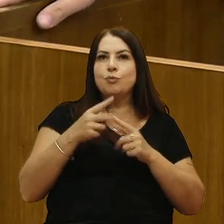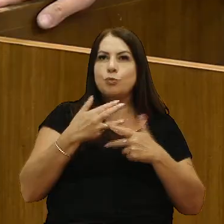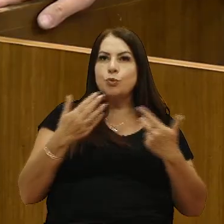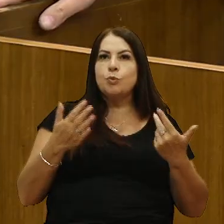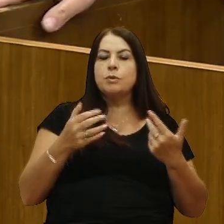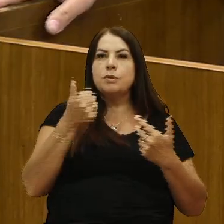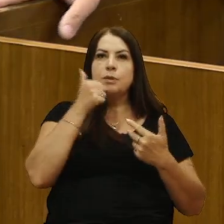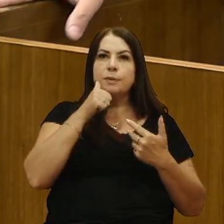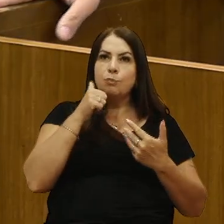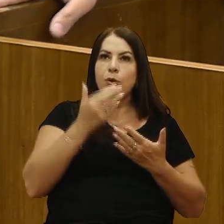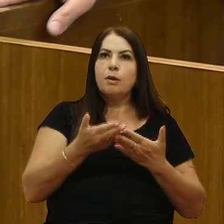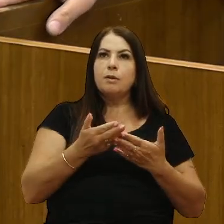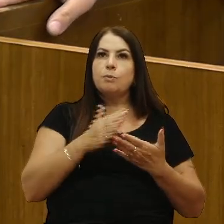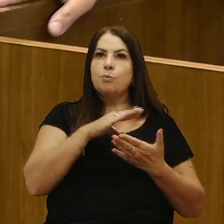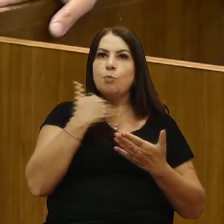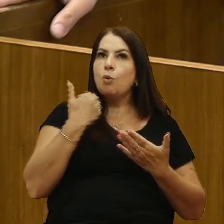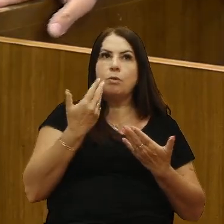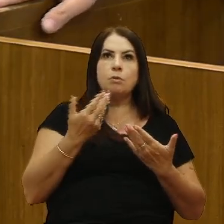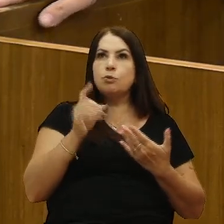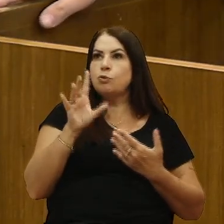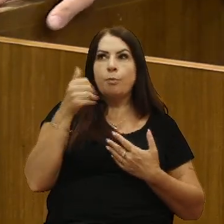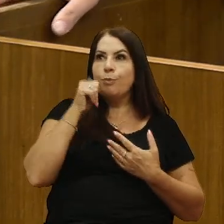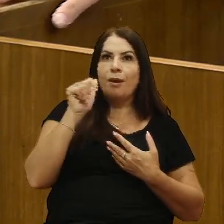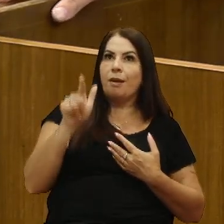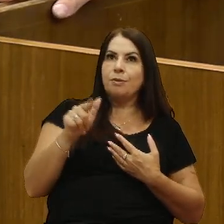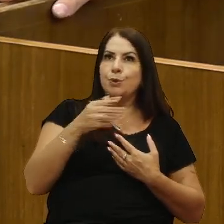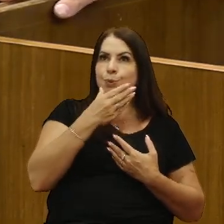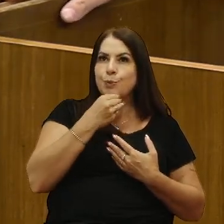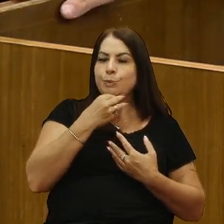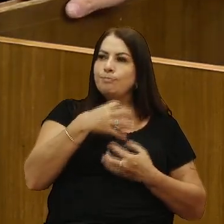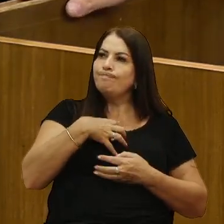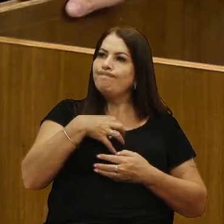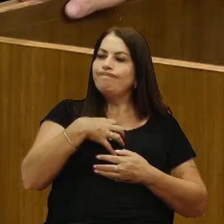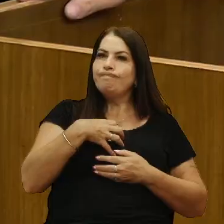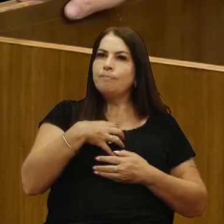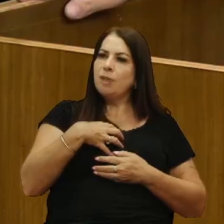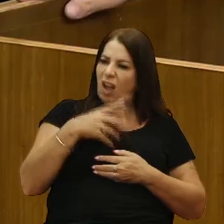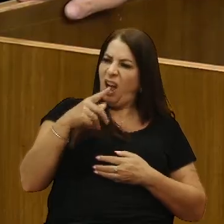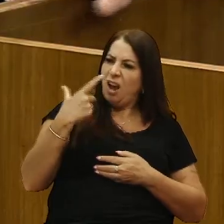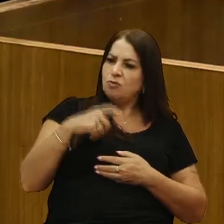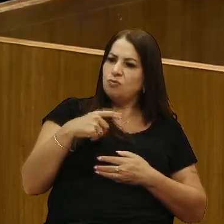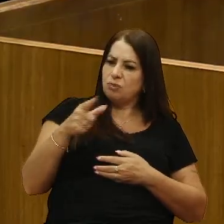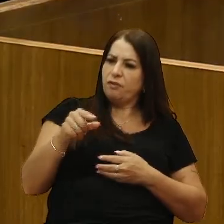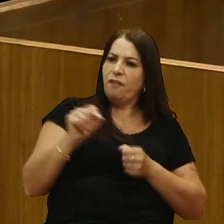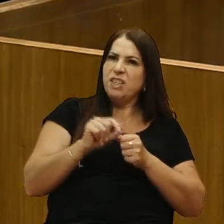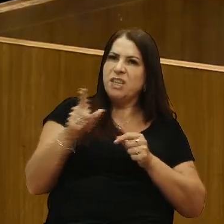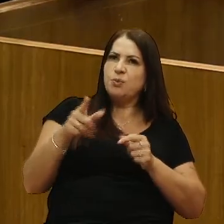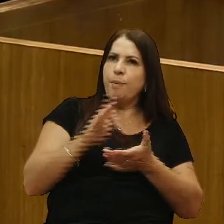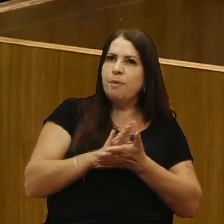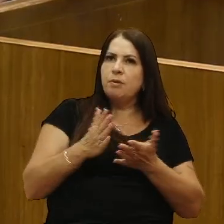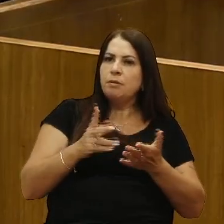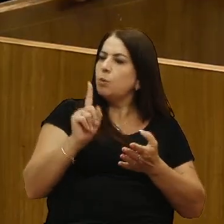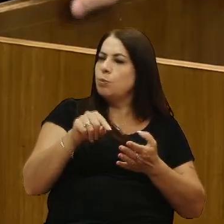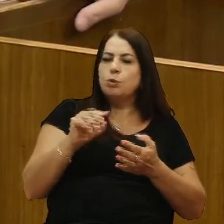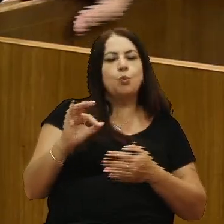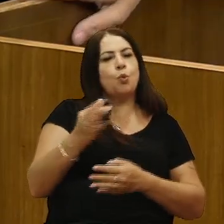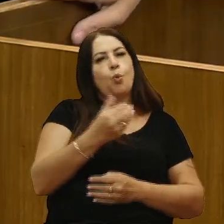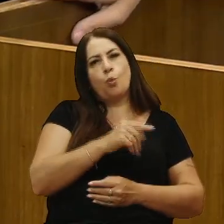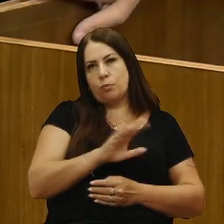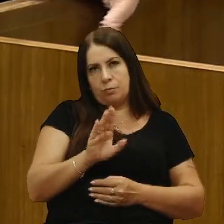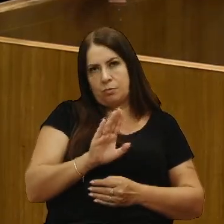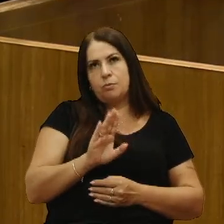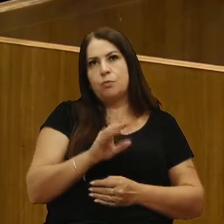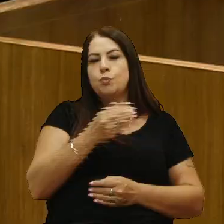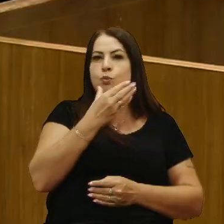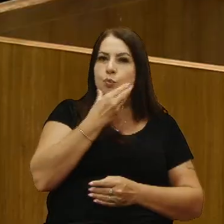Que as mulheres morram pelo fato de serem mulheres e que os homens se sintam autorizados a fazer isso. Nós sabemos que não são todos, né,